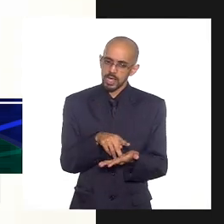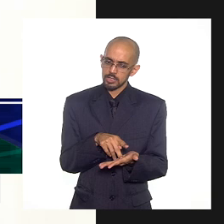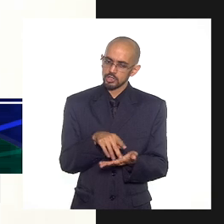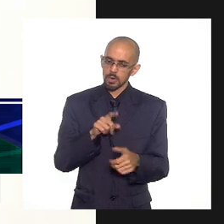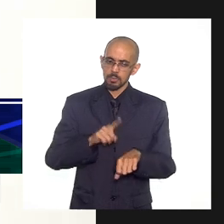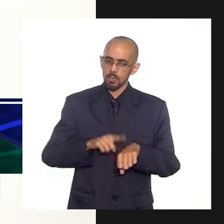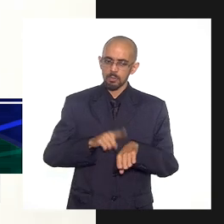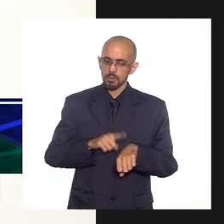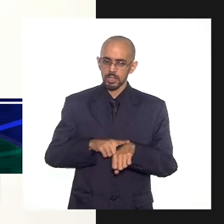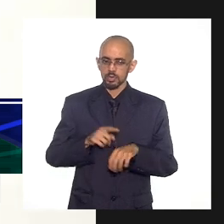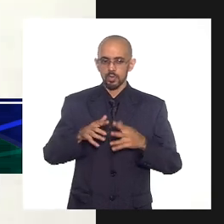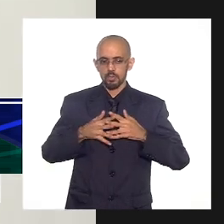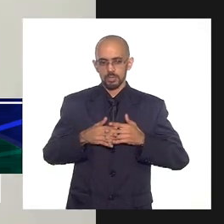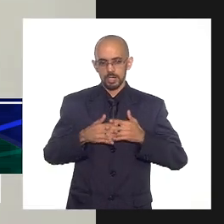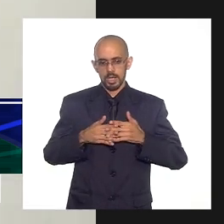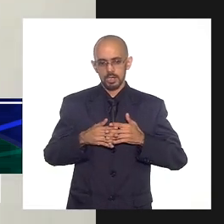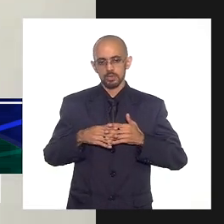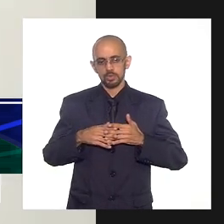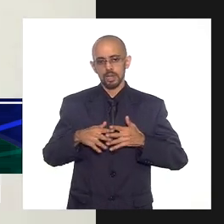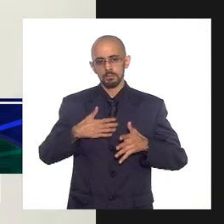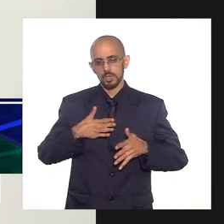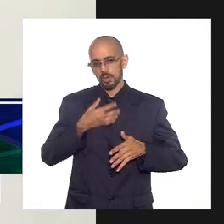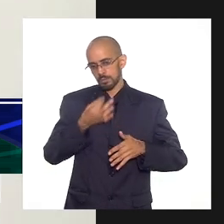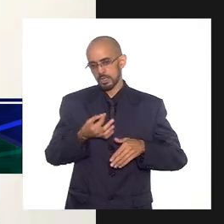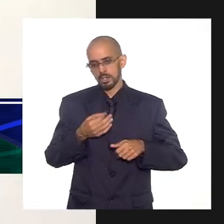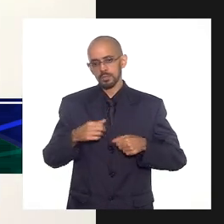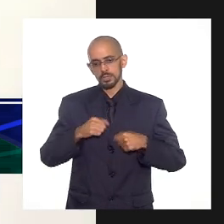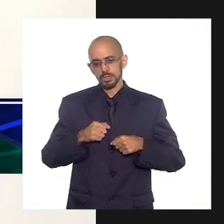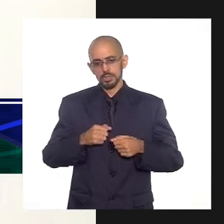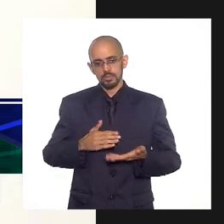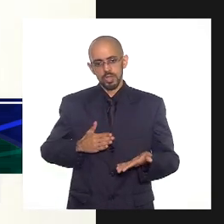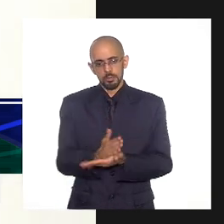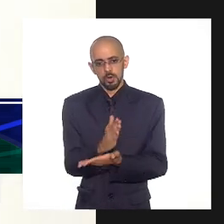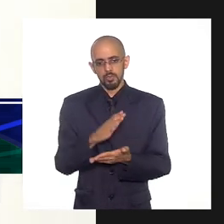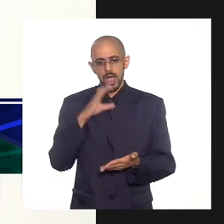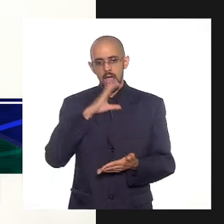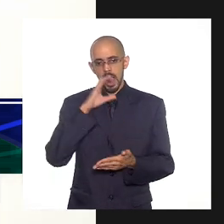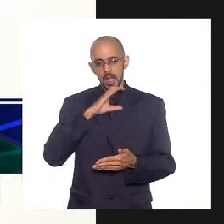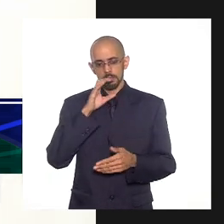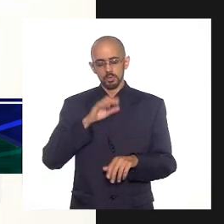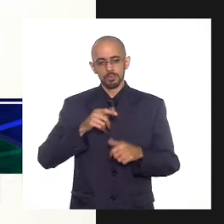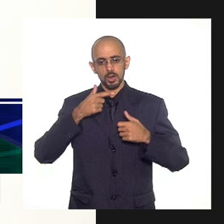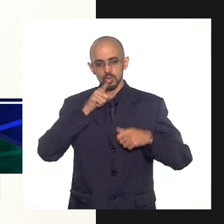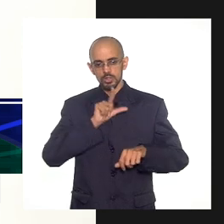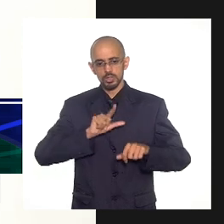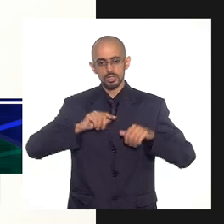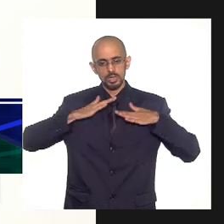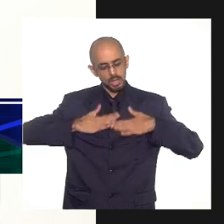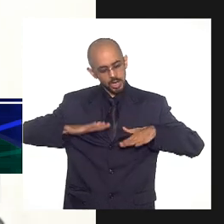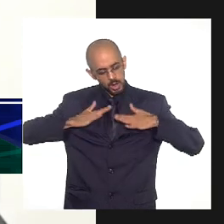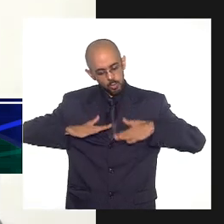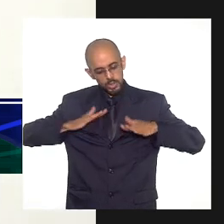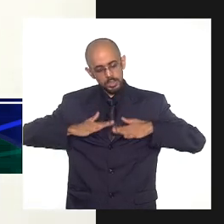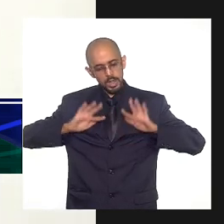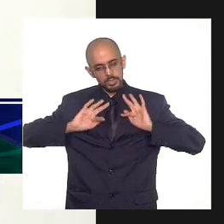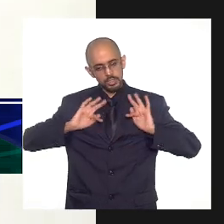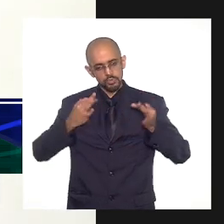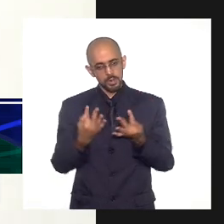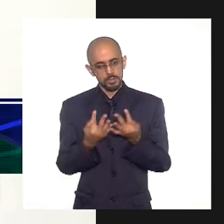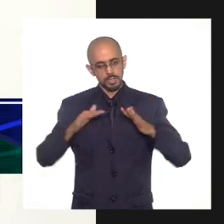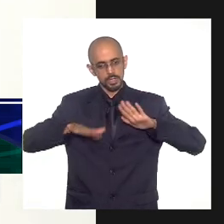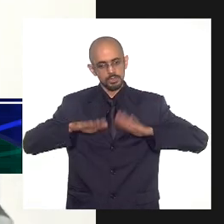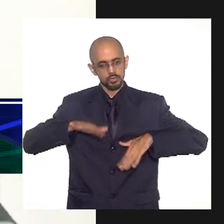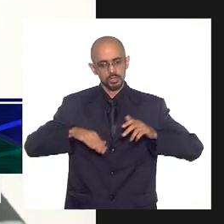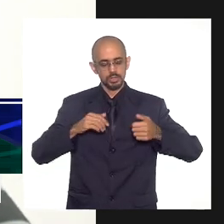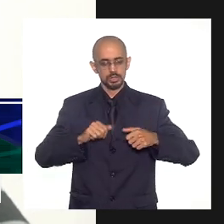difícil. Eu acho que devemos aprovar essa matéria o mais rápido possível para dar uma certa tranquilidade aos familiares que dependem, às vezes, de um